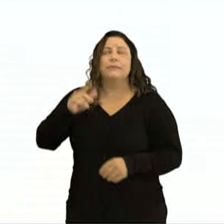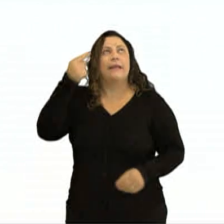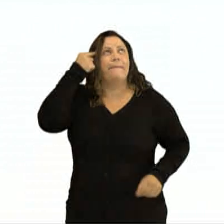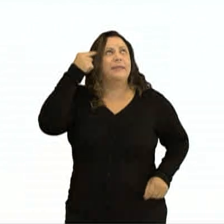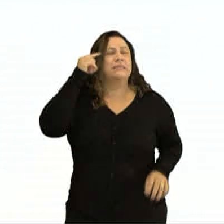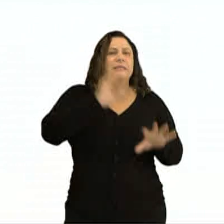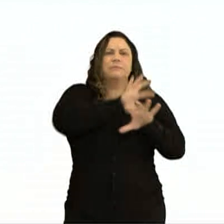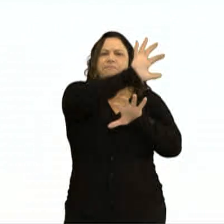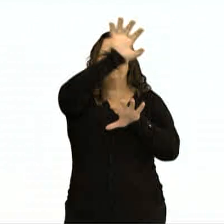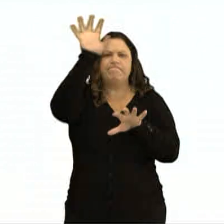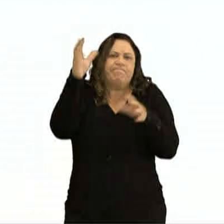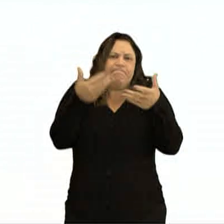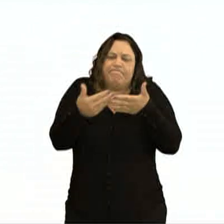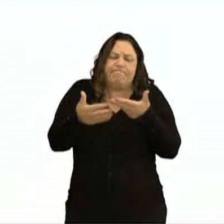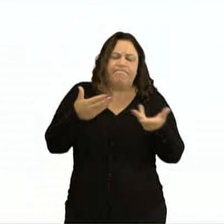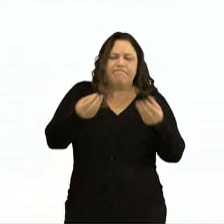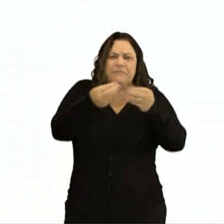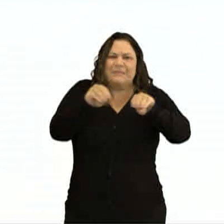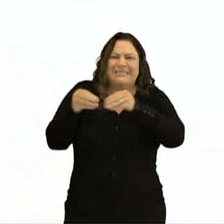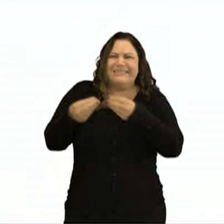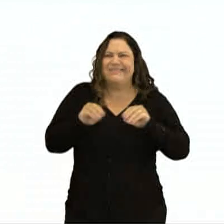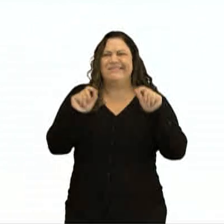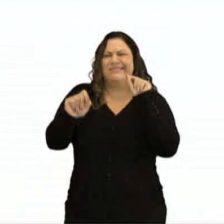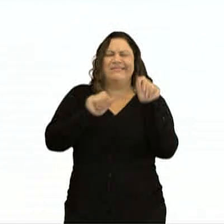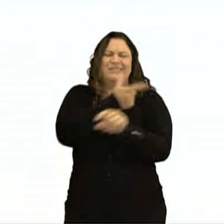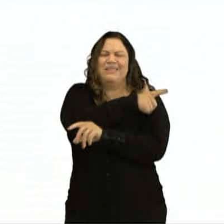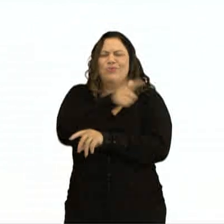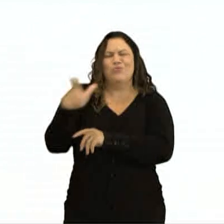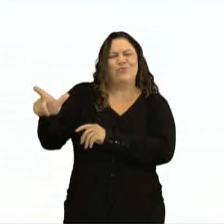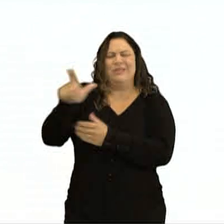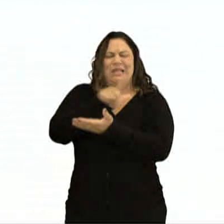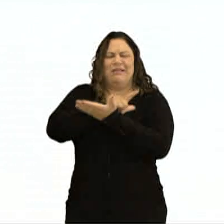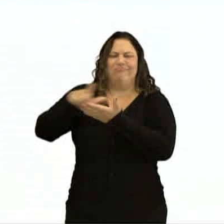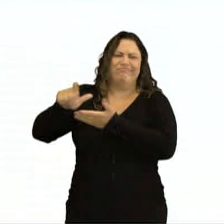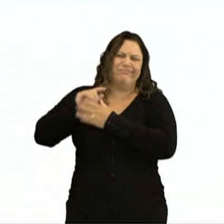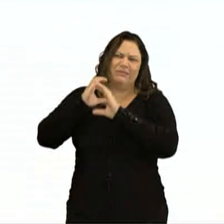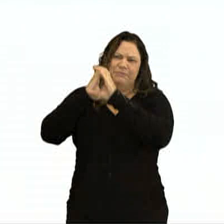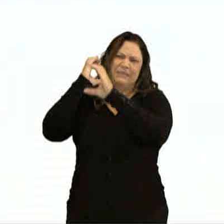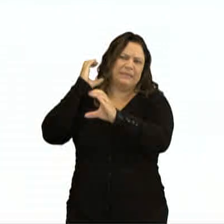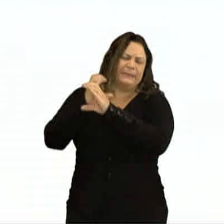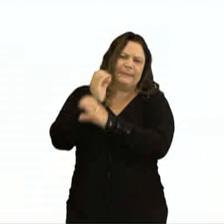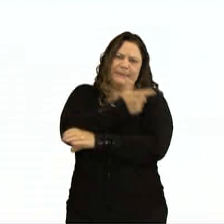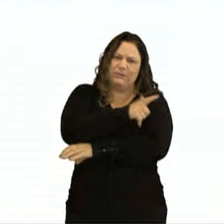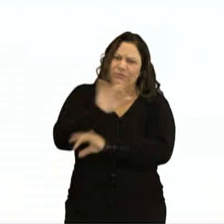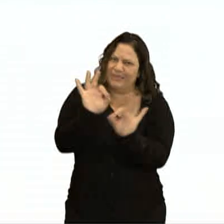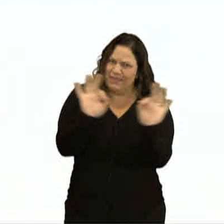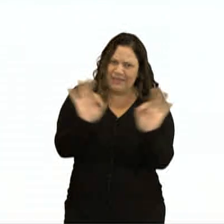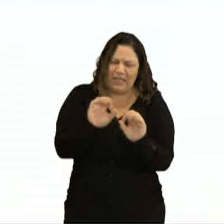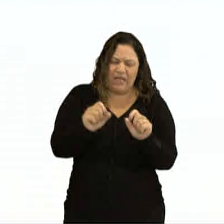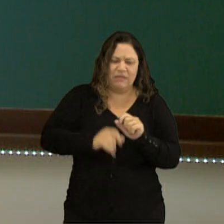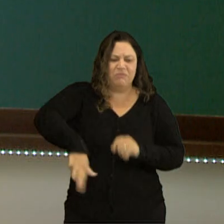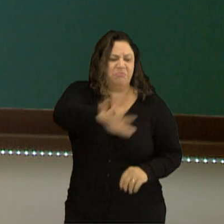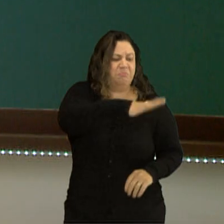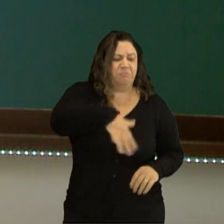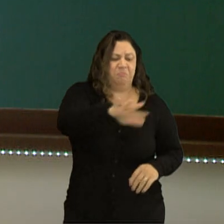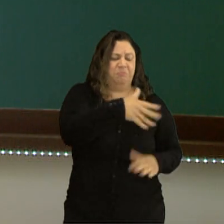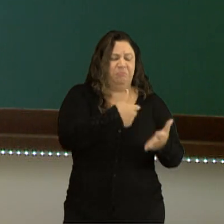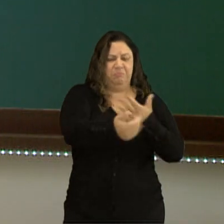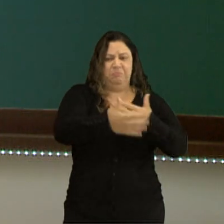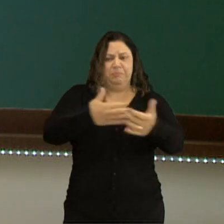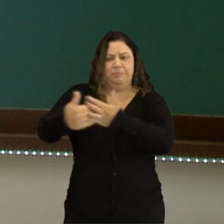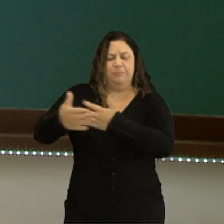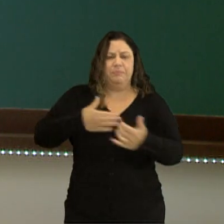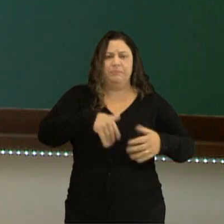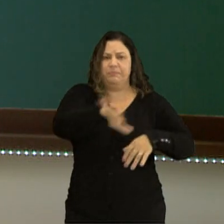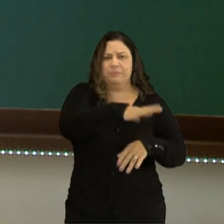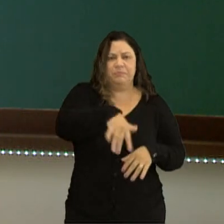que não há saneamento básico, a pessoa faz ali suas necessidades, né? Defeca ali no ambiente, o que vai